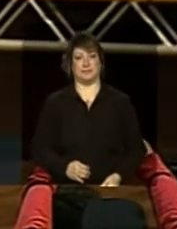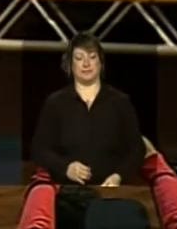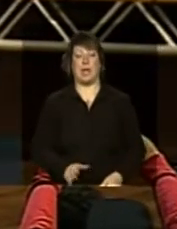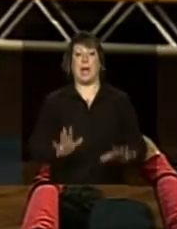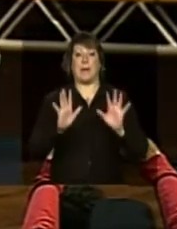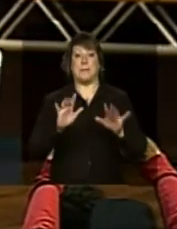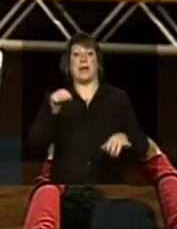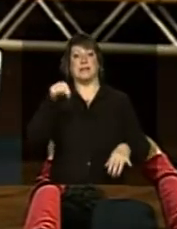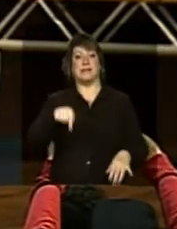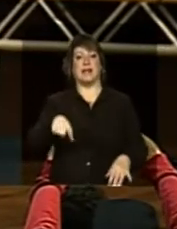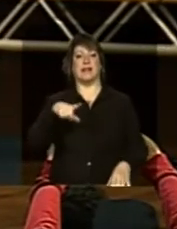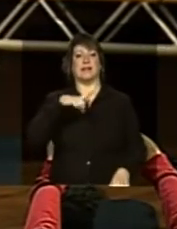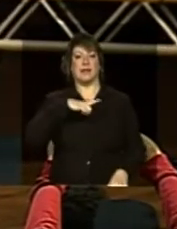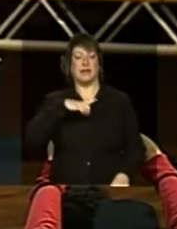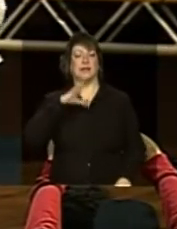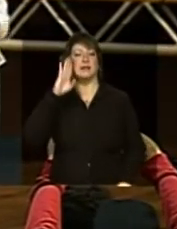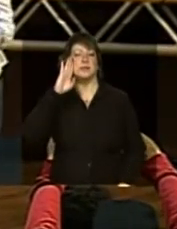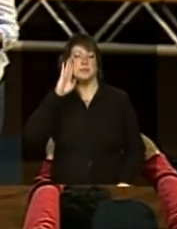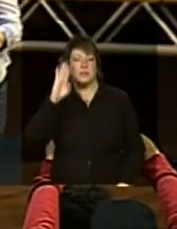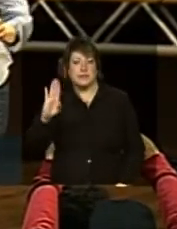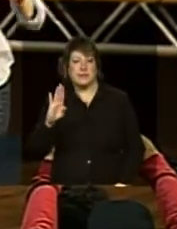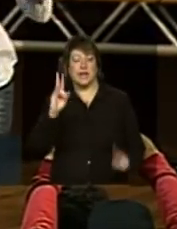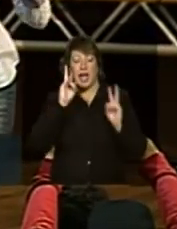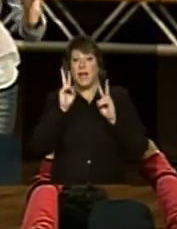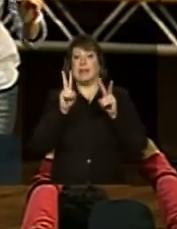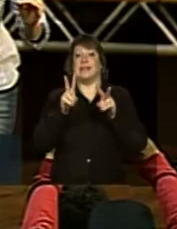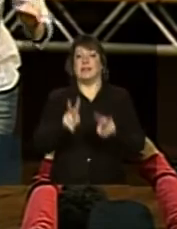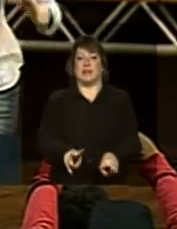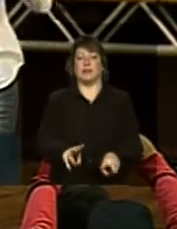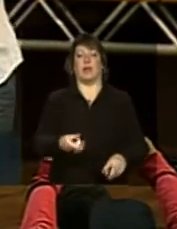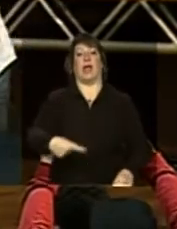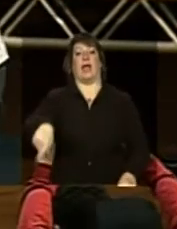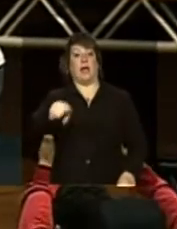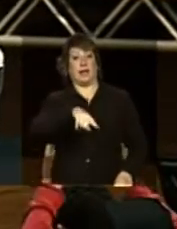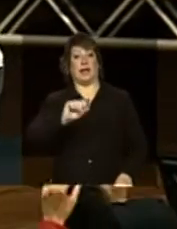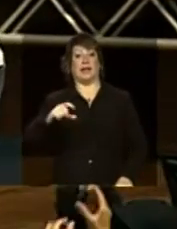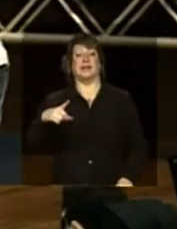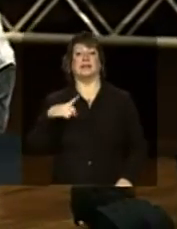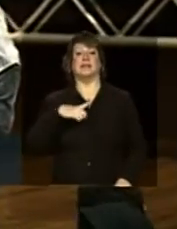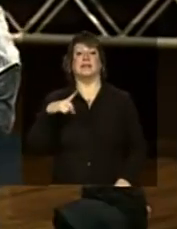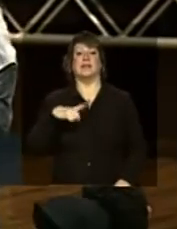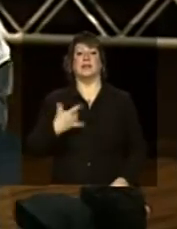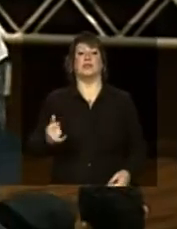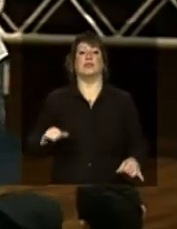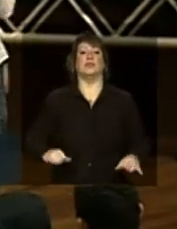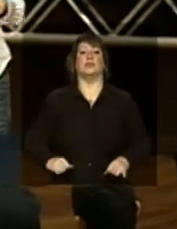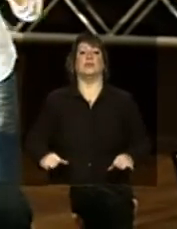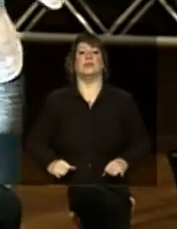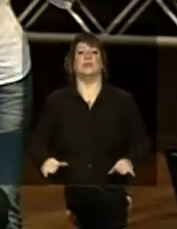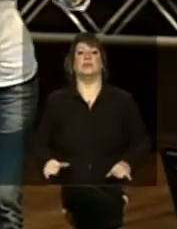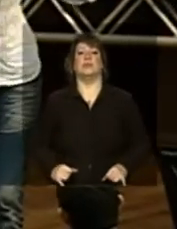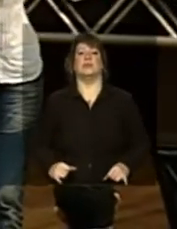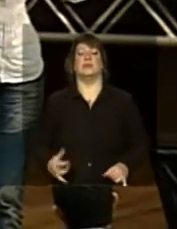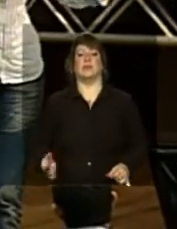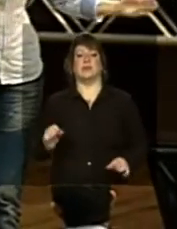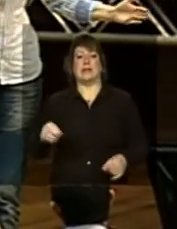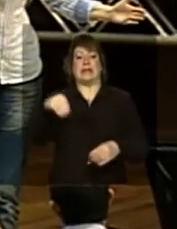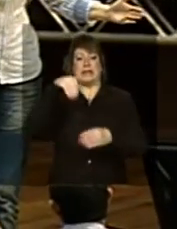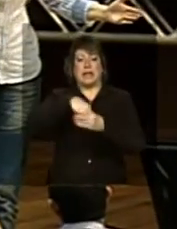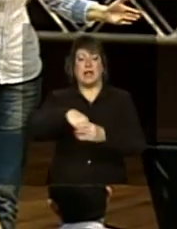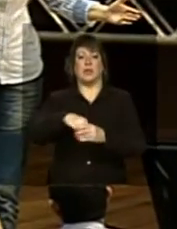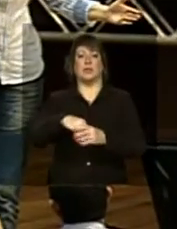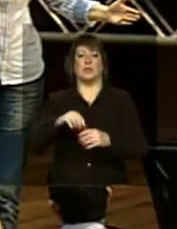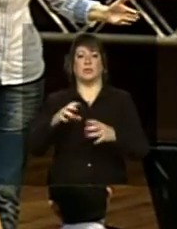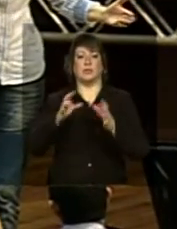ela tem um olhar para aqueles que estão invisíveis dentro das